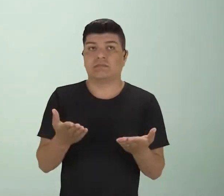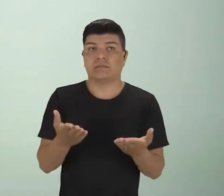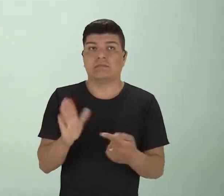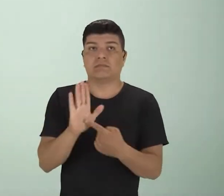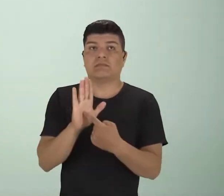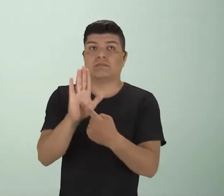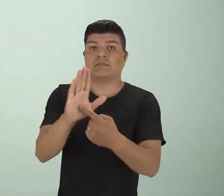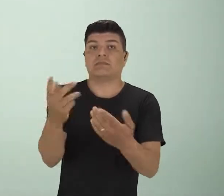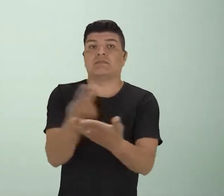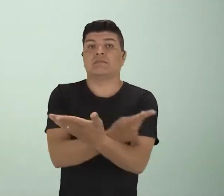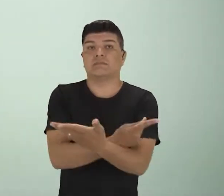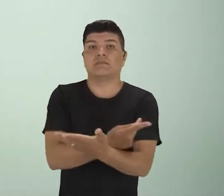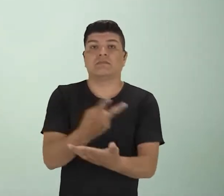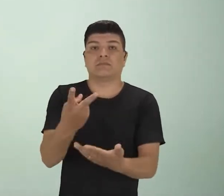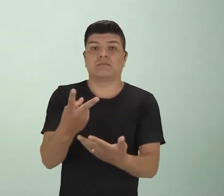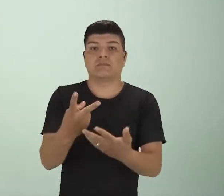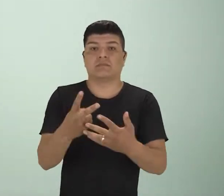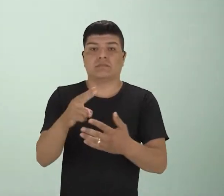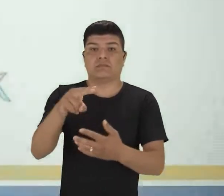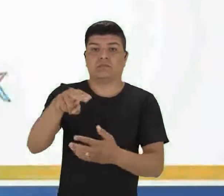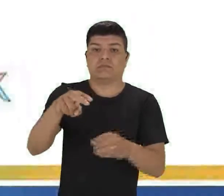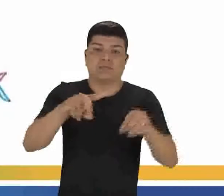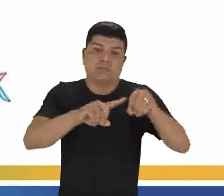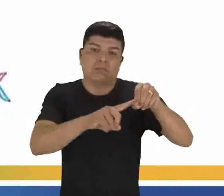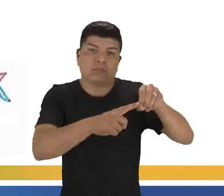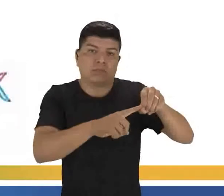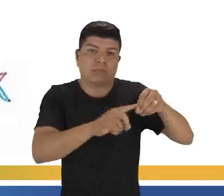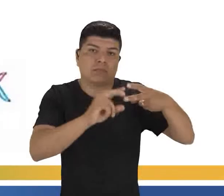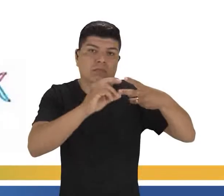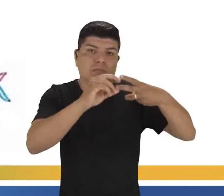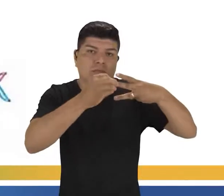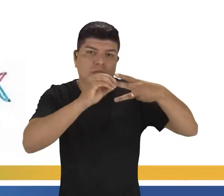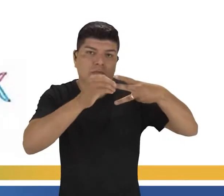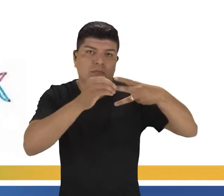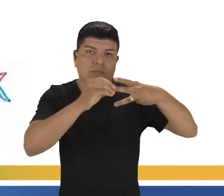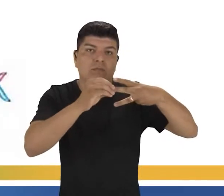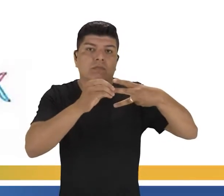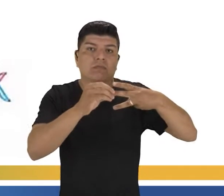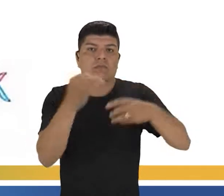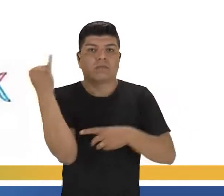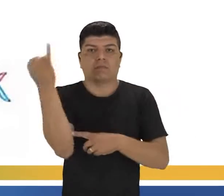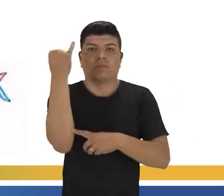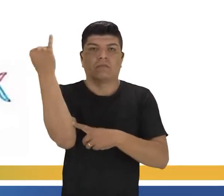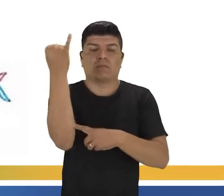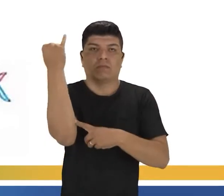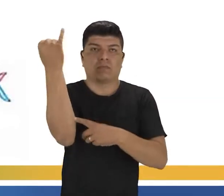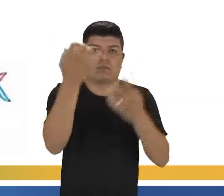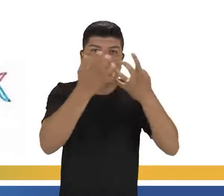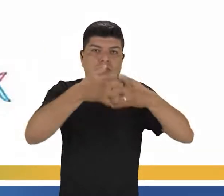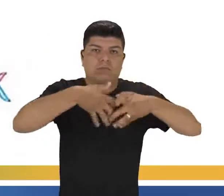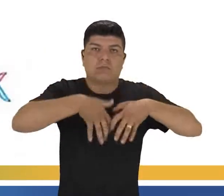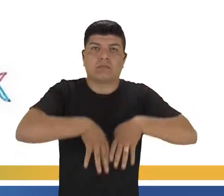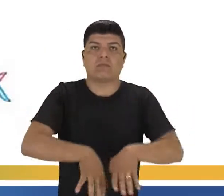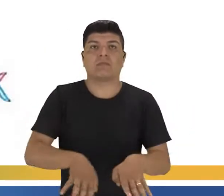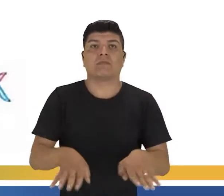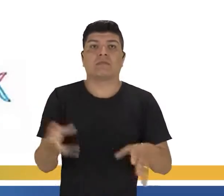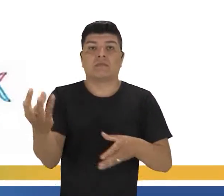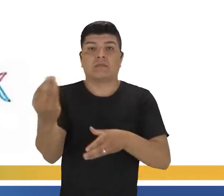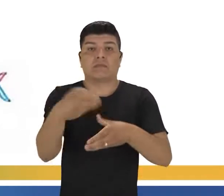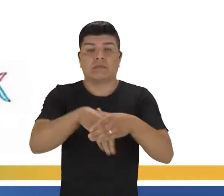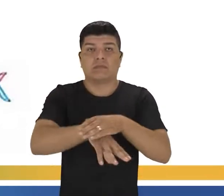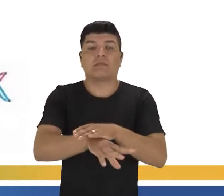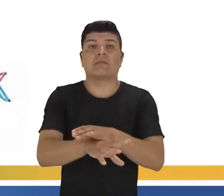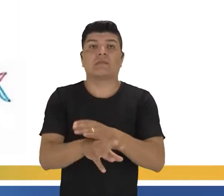transcrição, ela vai acontecer no núcleo celular. E uma molécula muito importante, uma enzima muito importante vai estar relacionada a